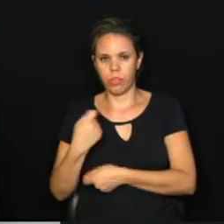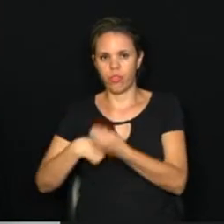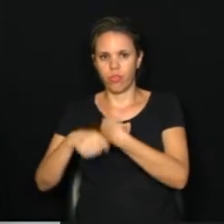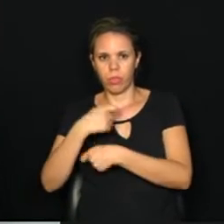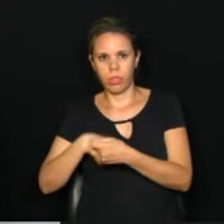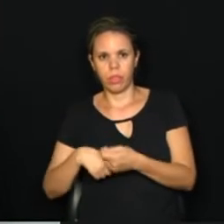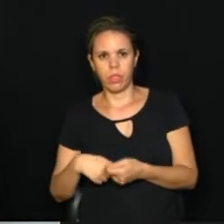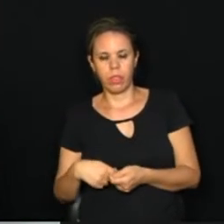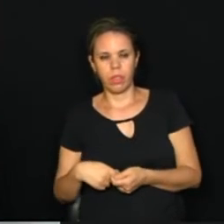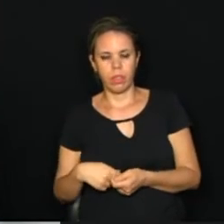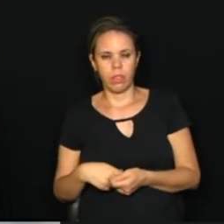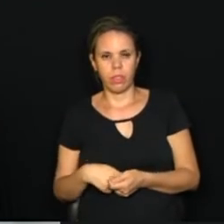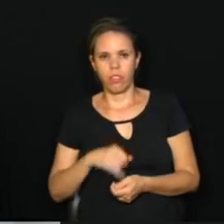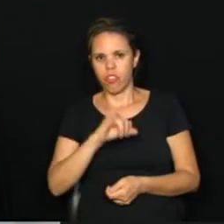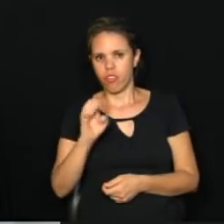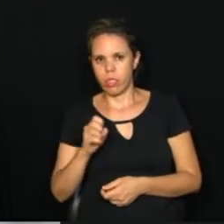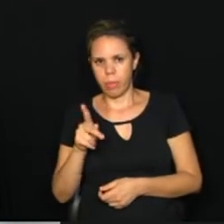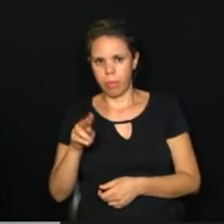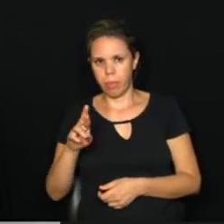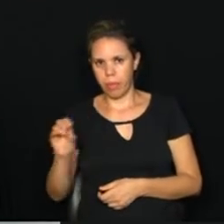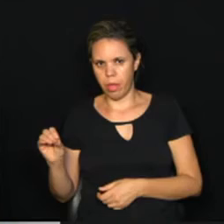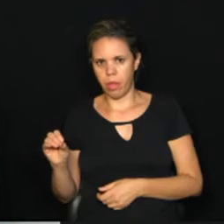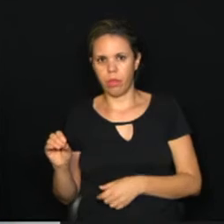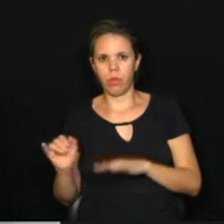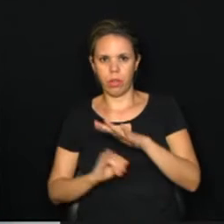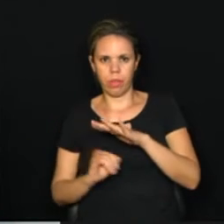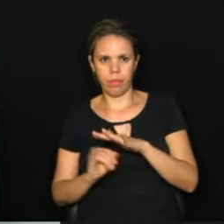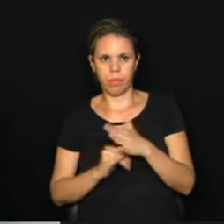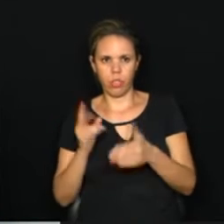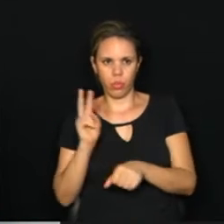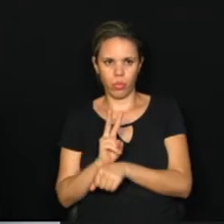Fundação José Pedro de Oliveira.